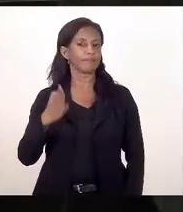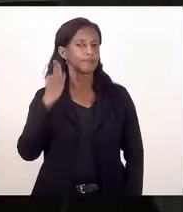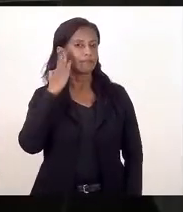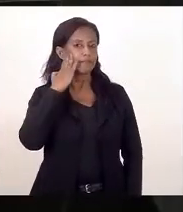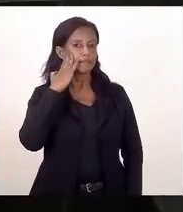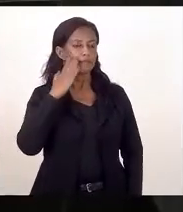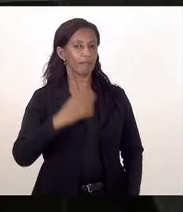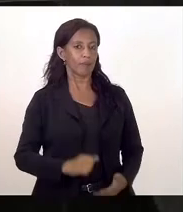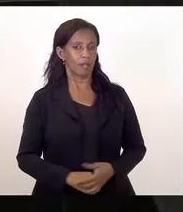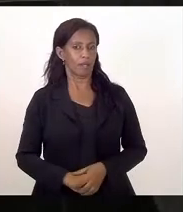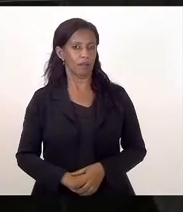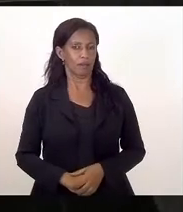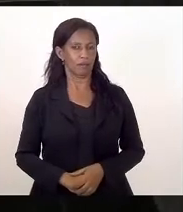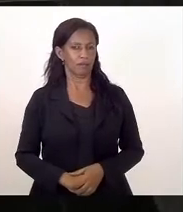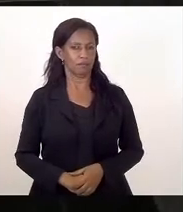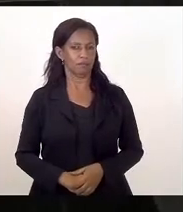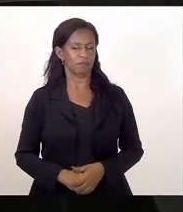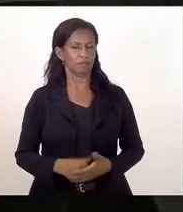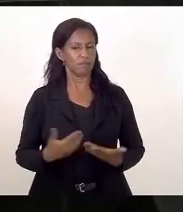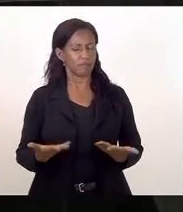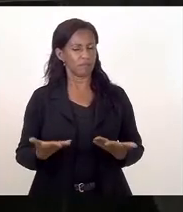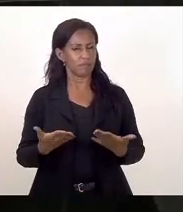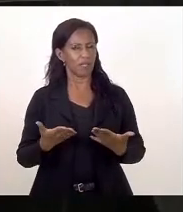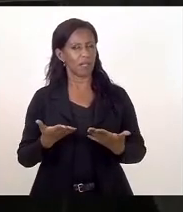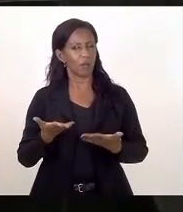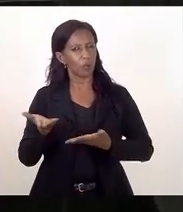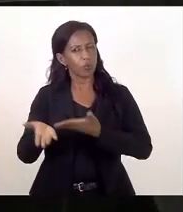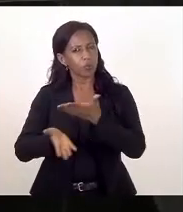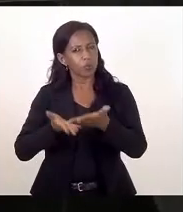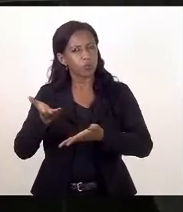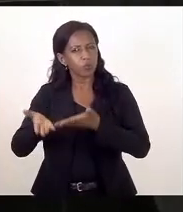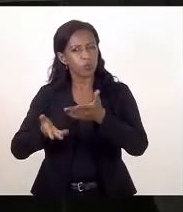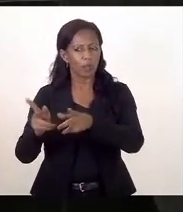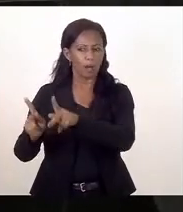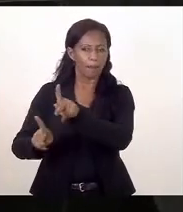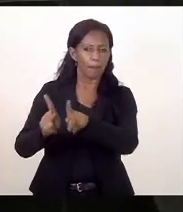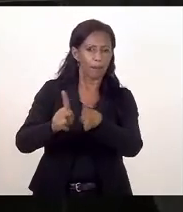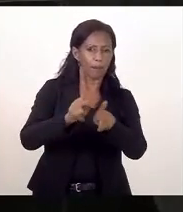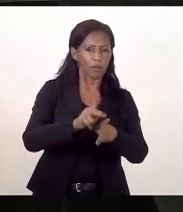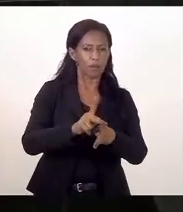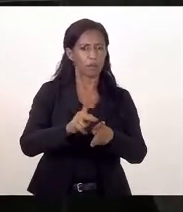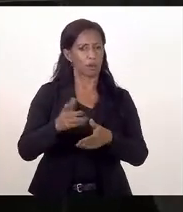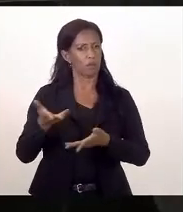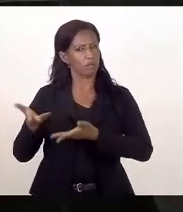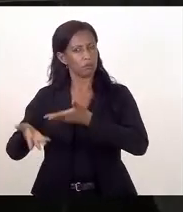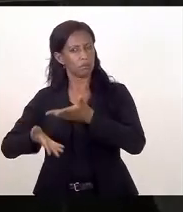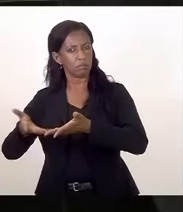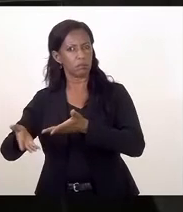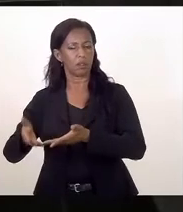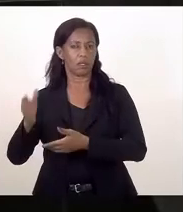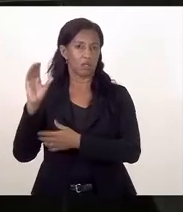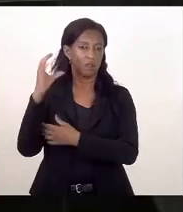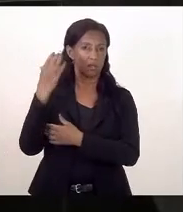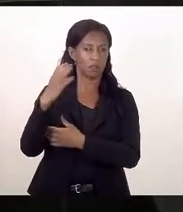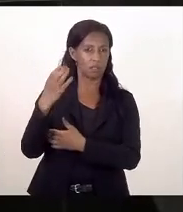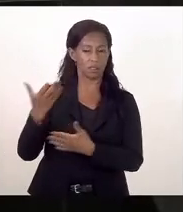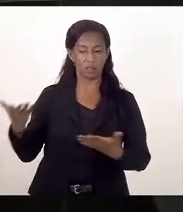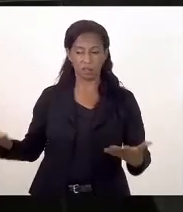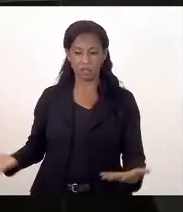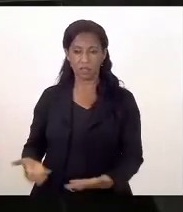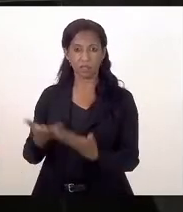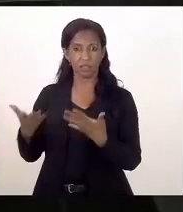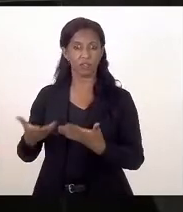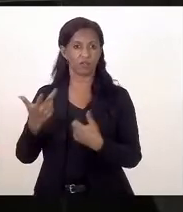estar solidário com a população, estar solidário com a ciência, incentivar as campanhas de